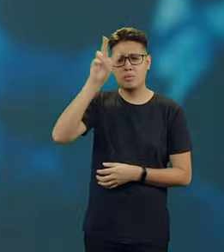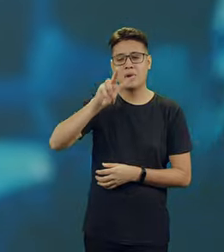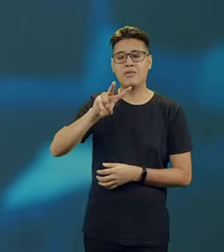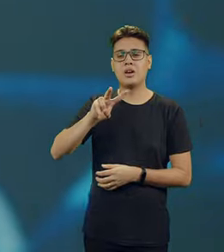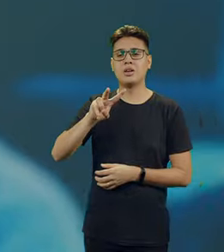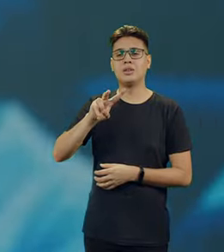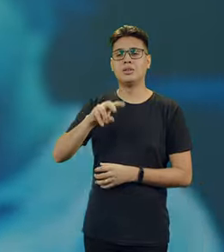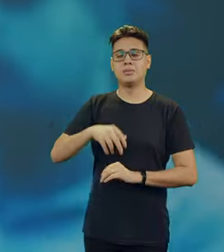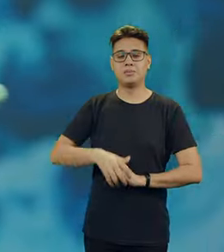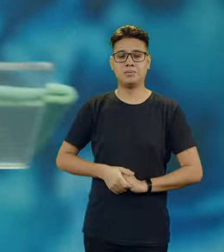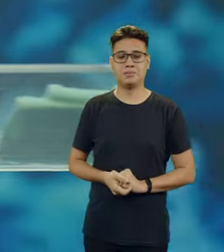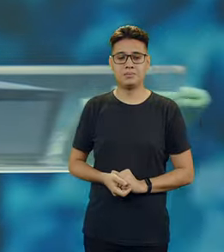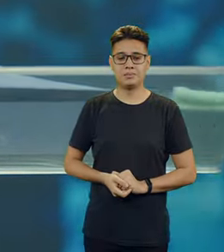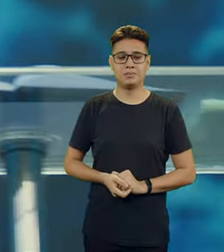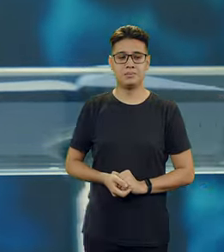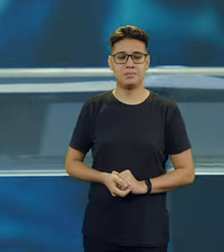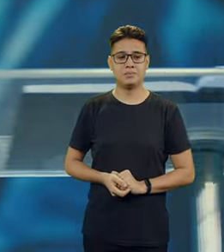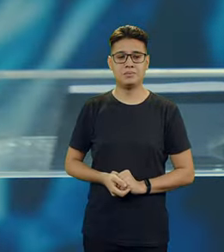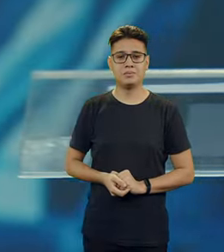cristianismo não é